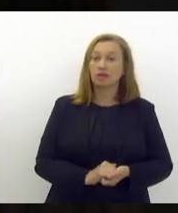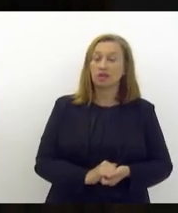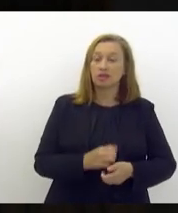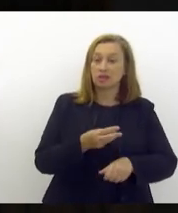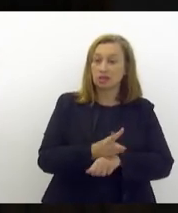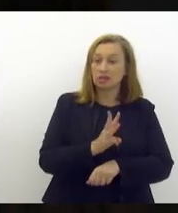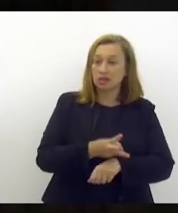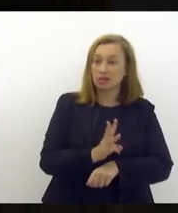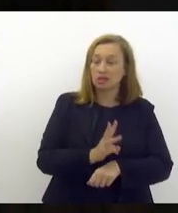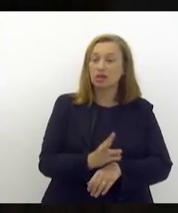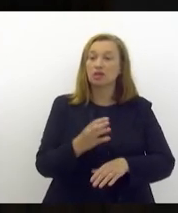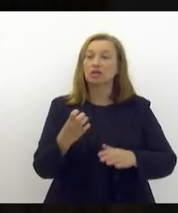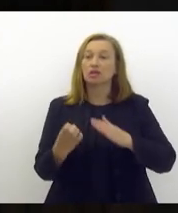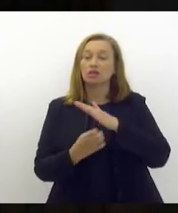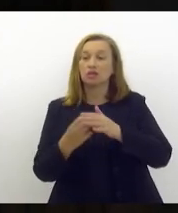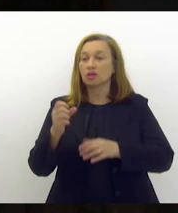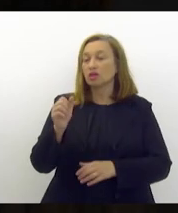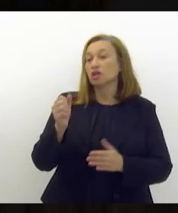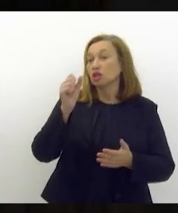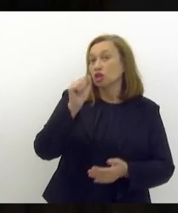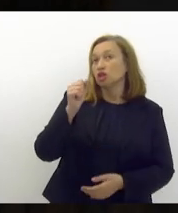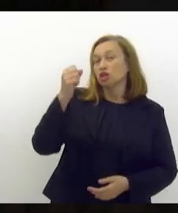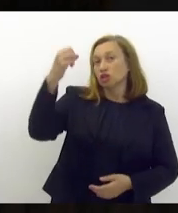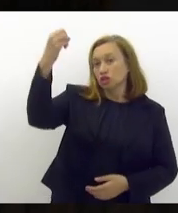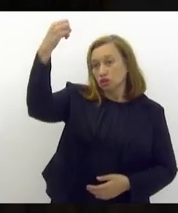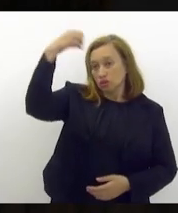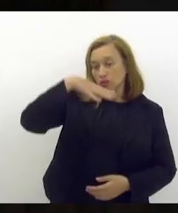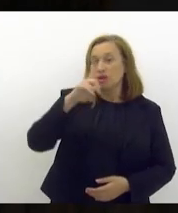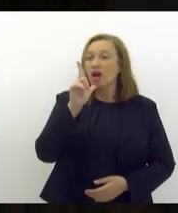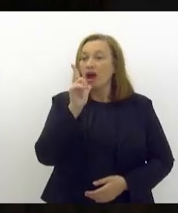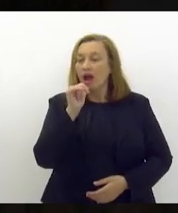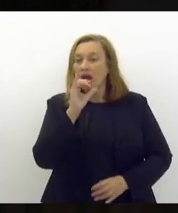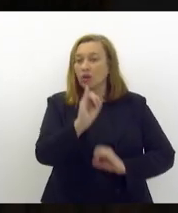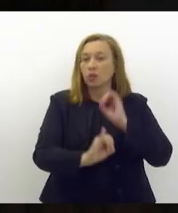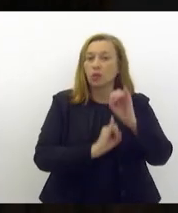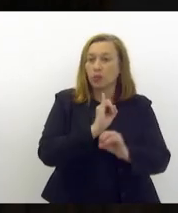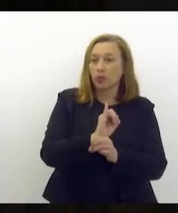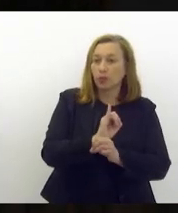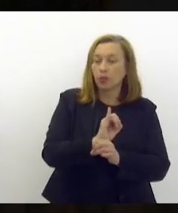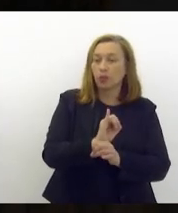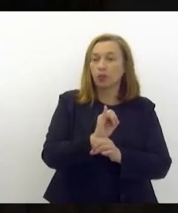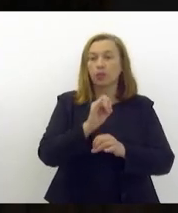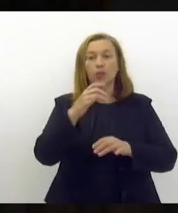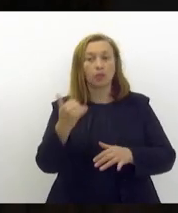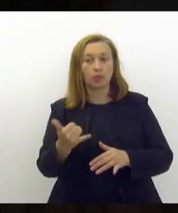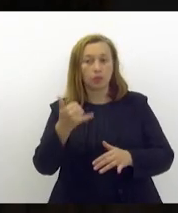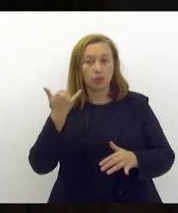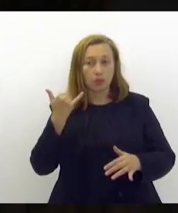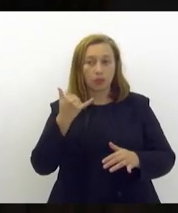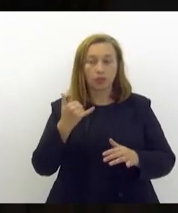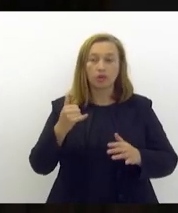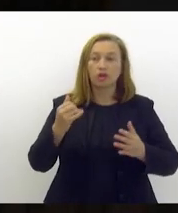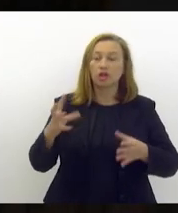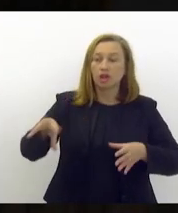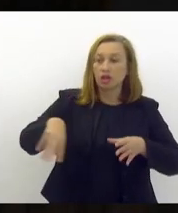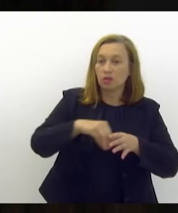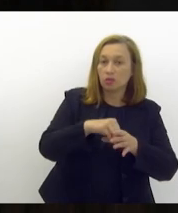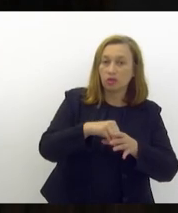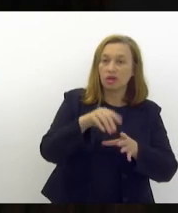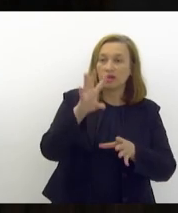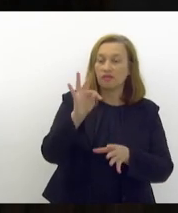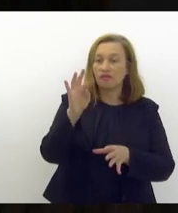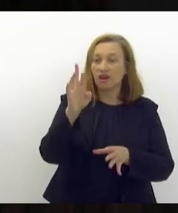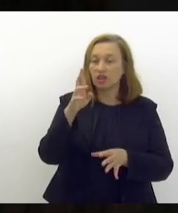e concessionária de luz, água, internet e telefone a incluírem em suas faturas mensagens que incentivem a doação de